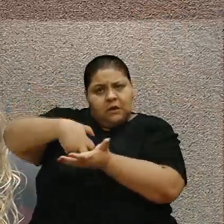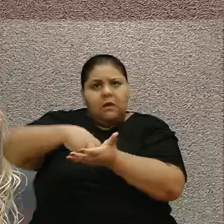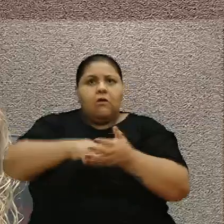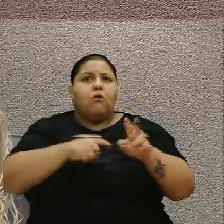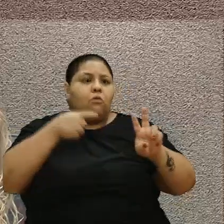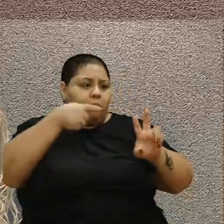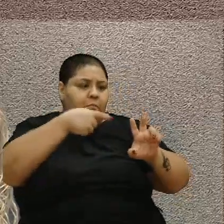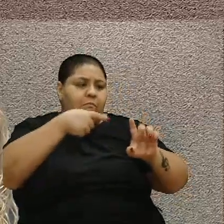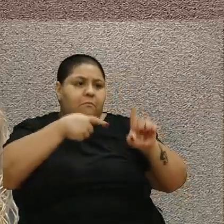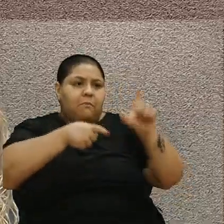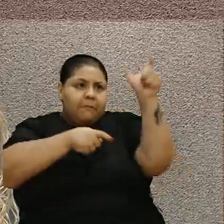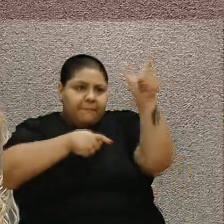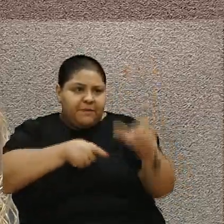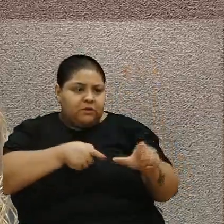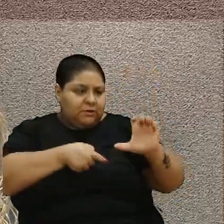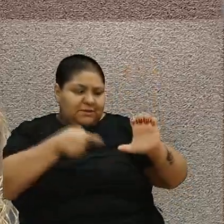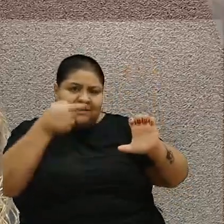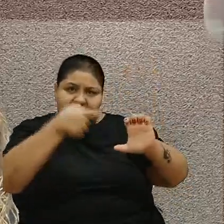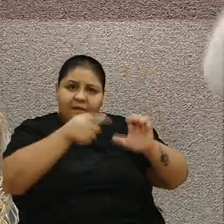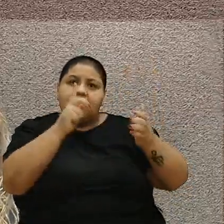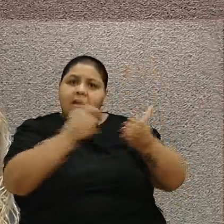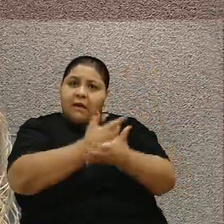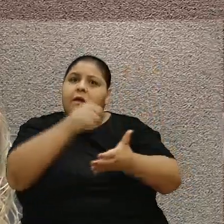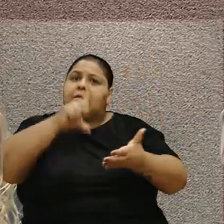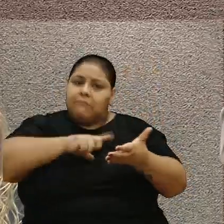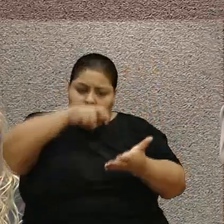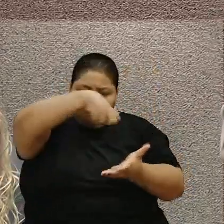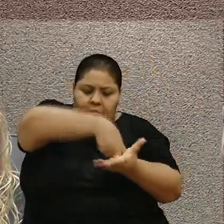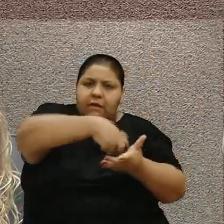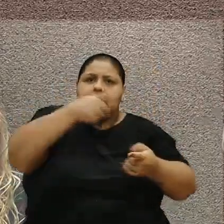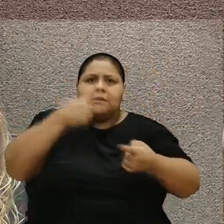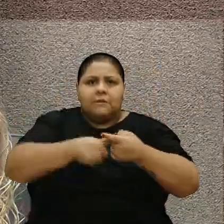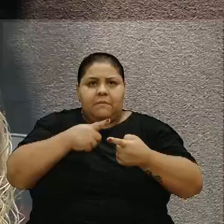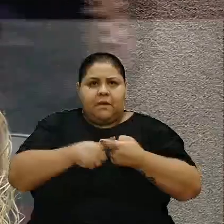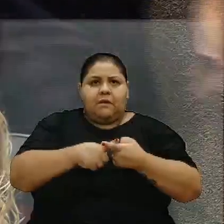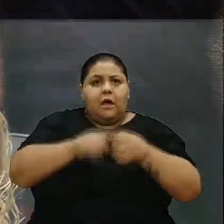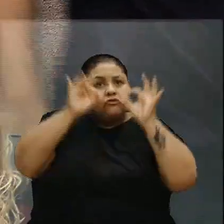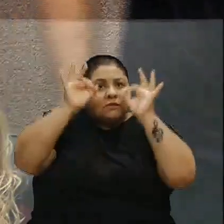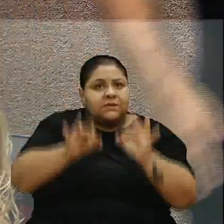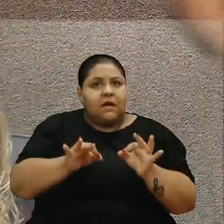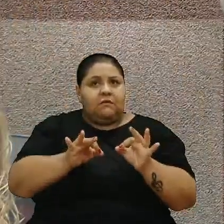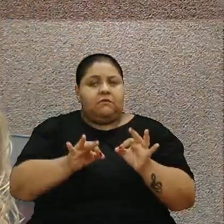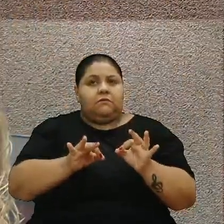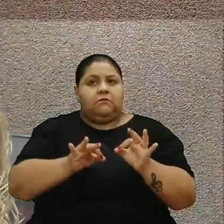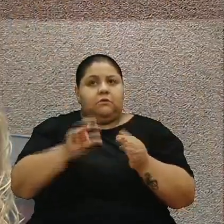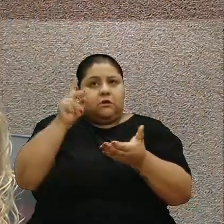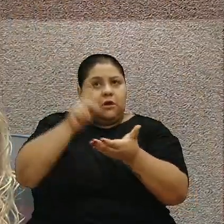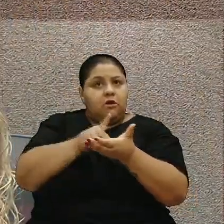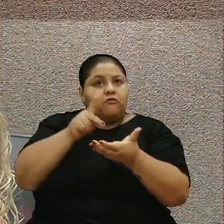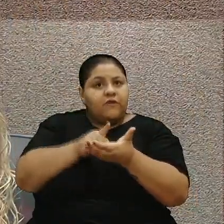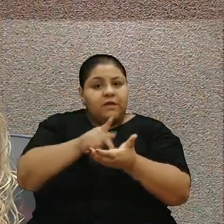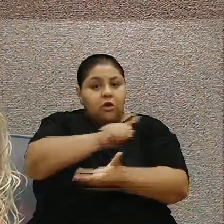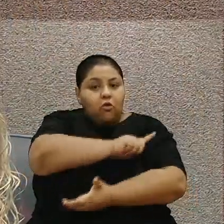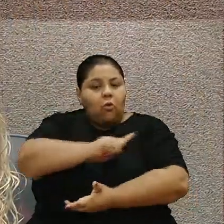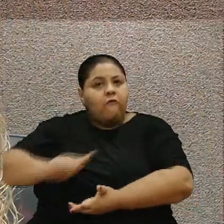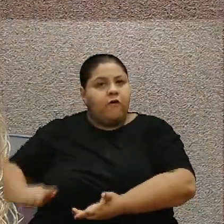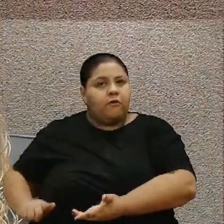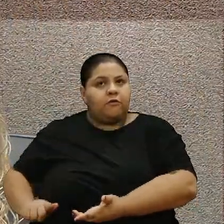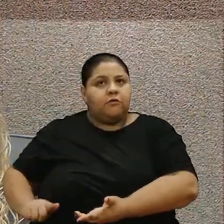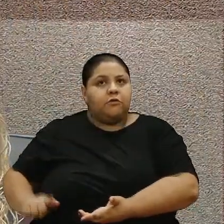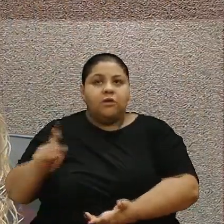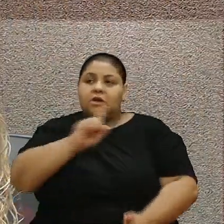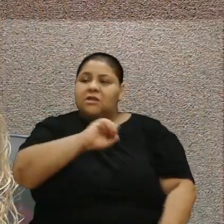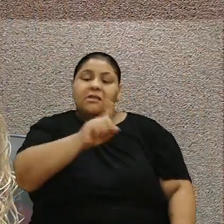tem que ser punido. Essa é a verdadeira democracia. Esse é o verdadeiro governo. Não